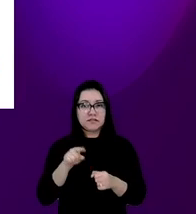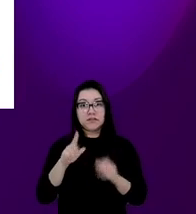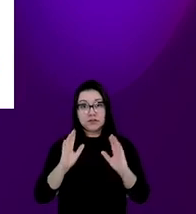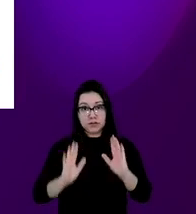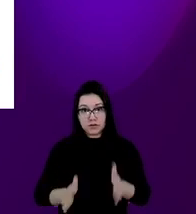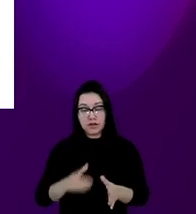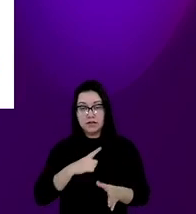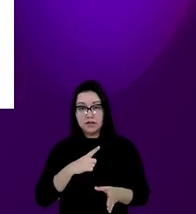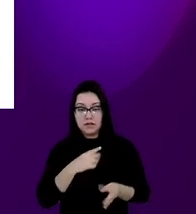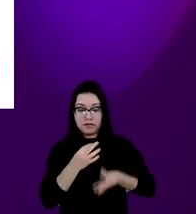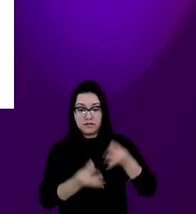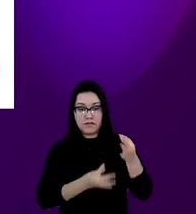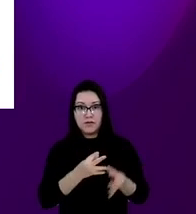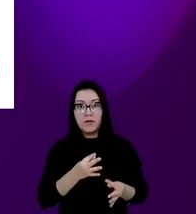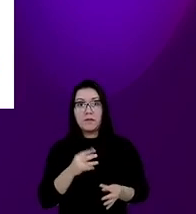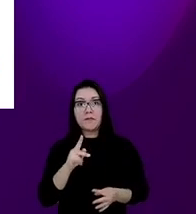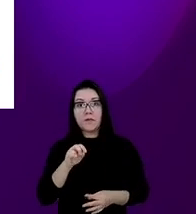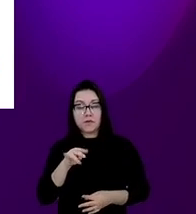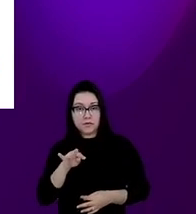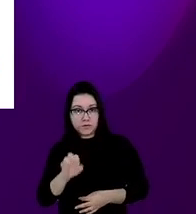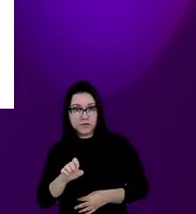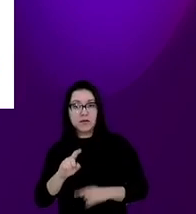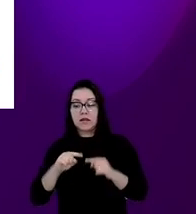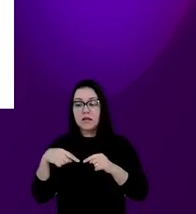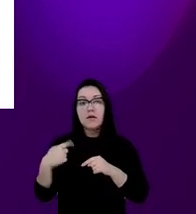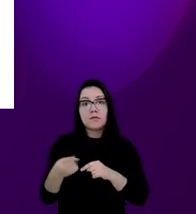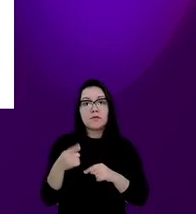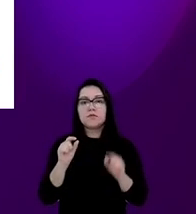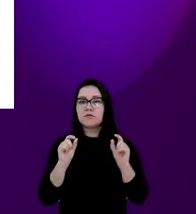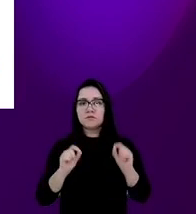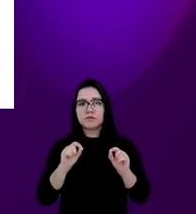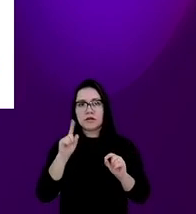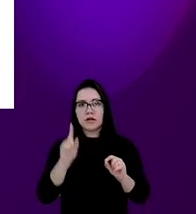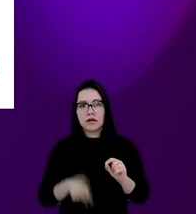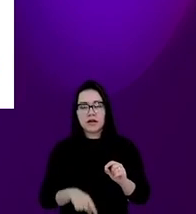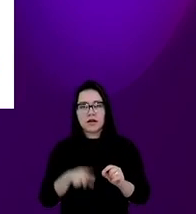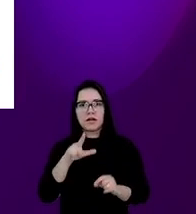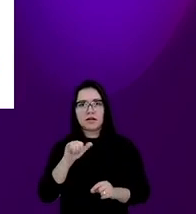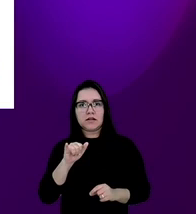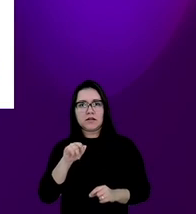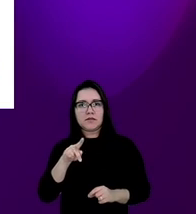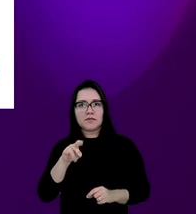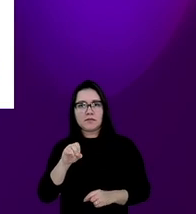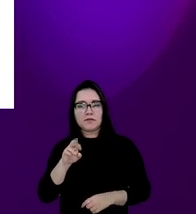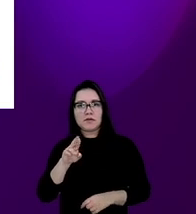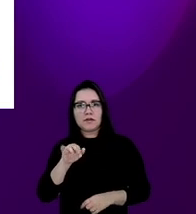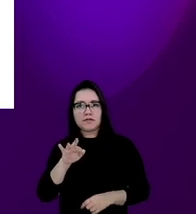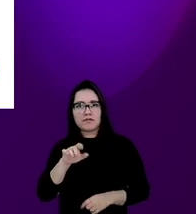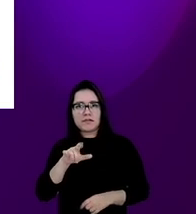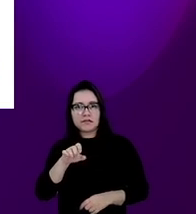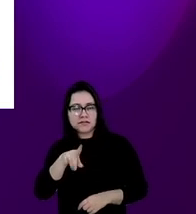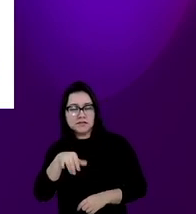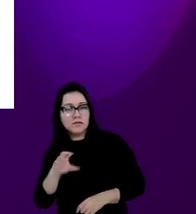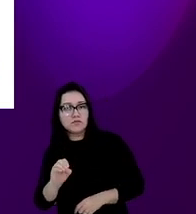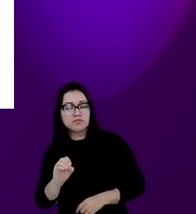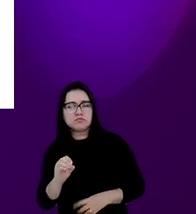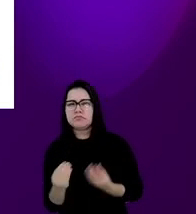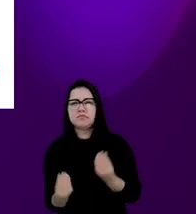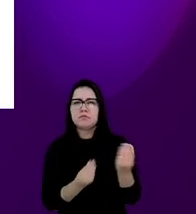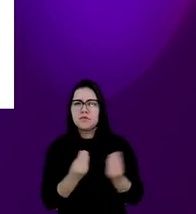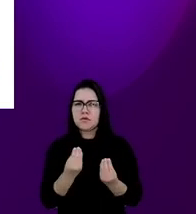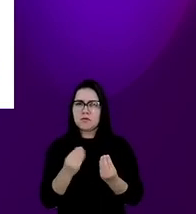terapia ponte, a próxima etapa é você fazer a linfodepressão. E essa linfodepressão, você